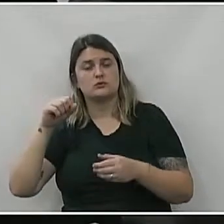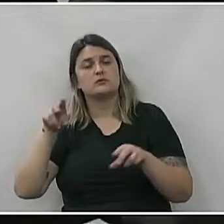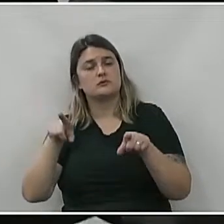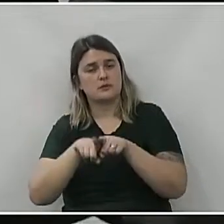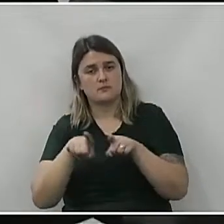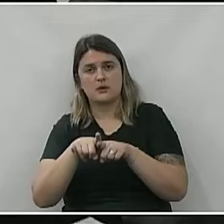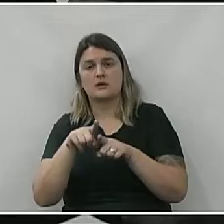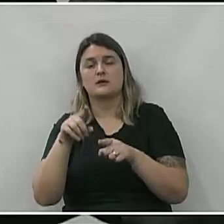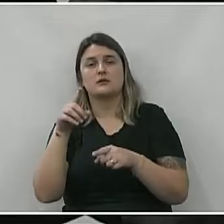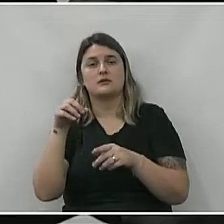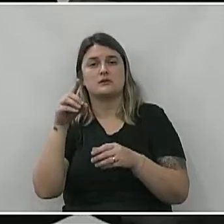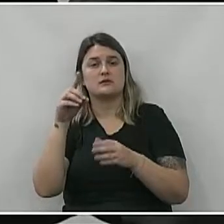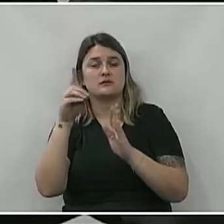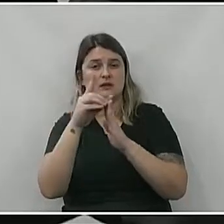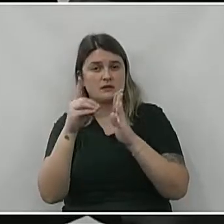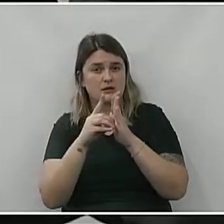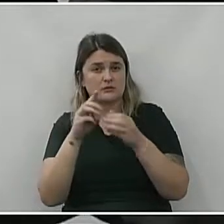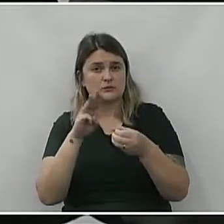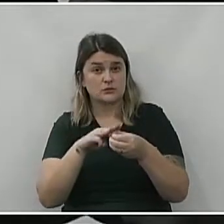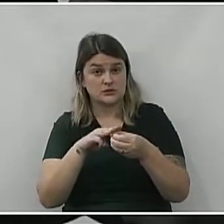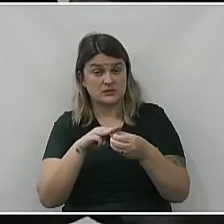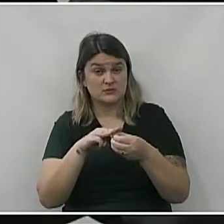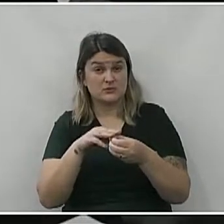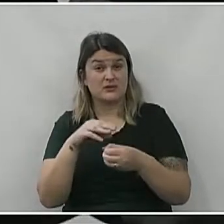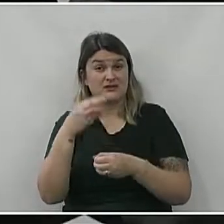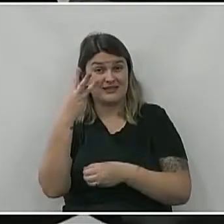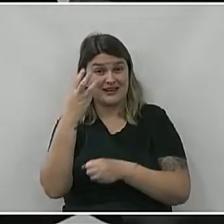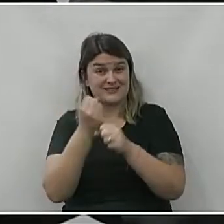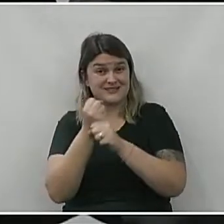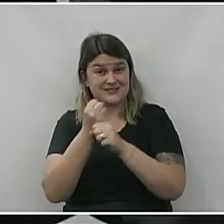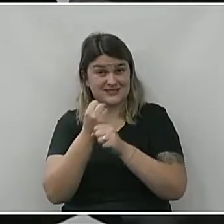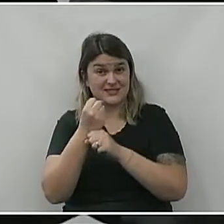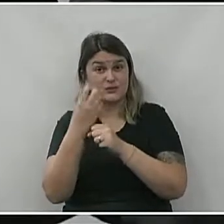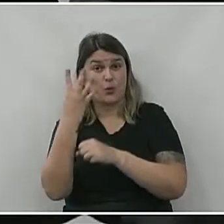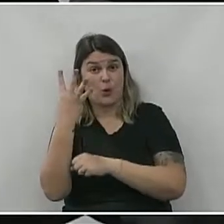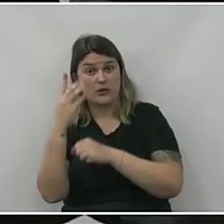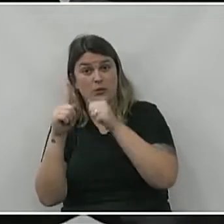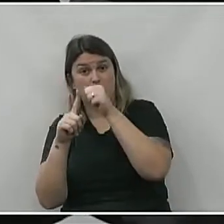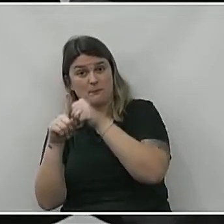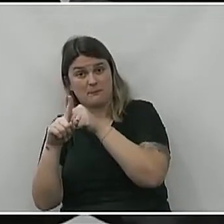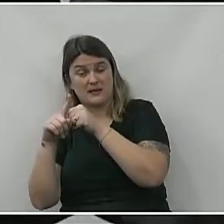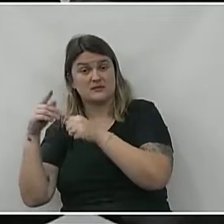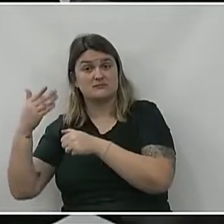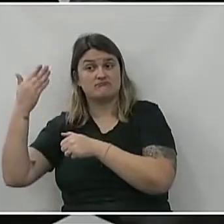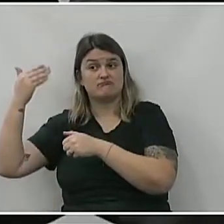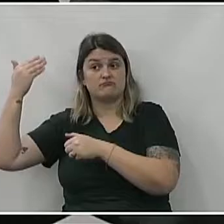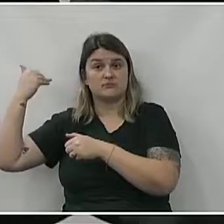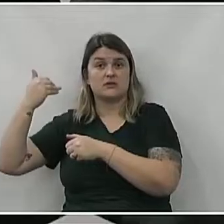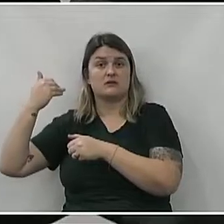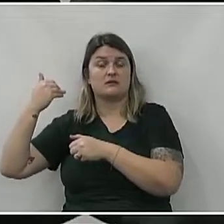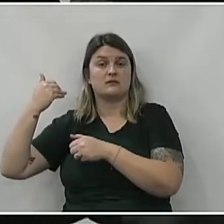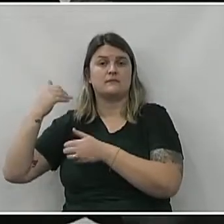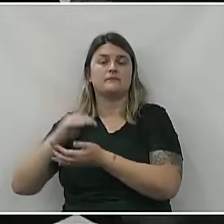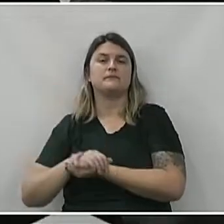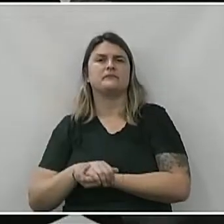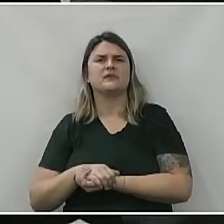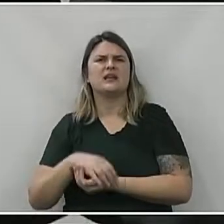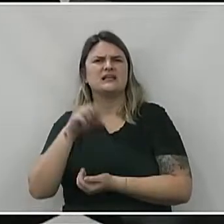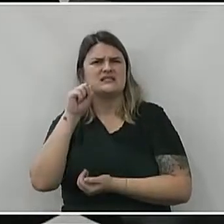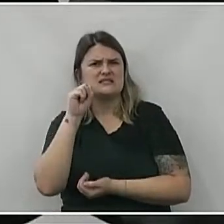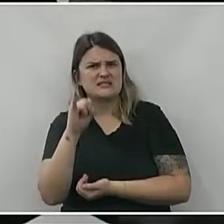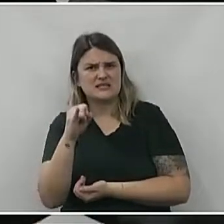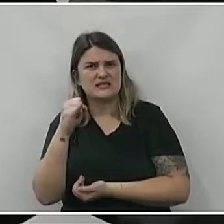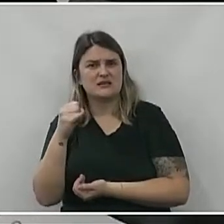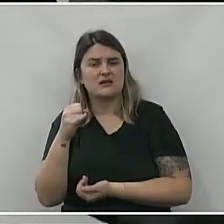Municipal 372/2018, ou seja, há 3 anos e 4 meses atrás. Então, se nos outros anos